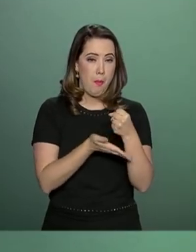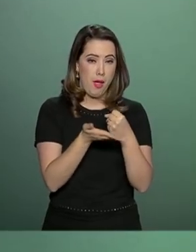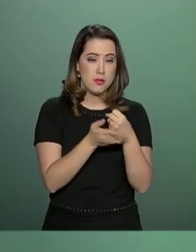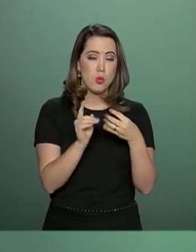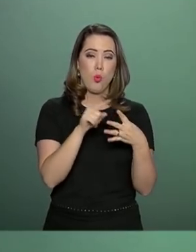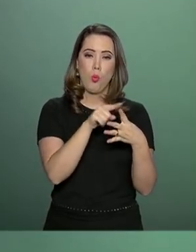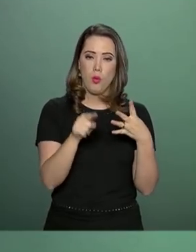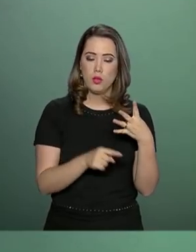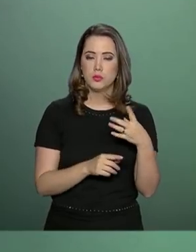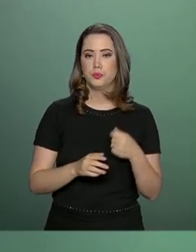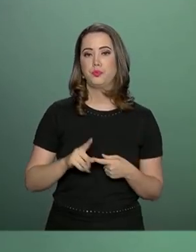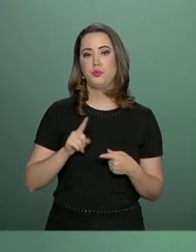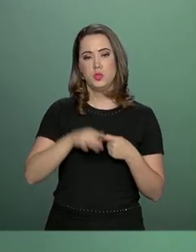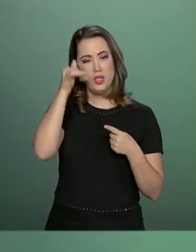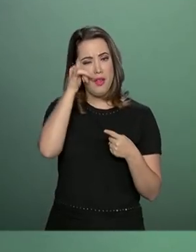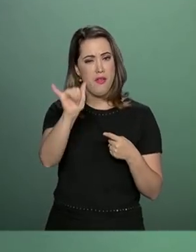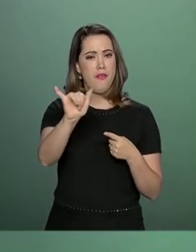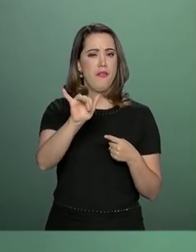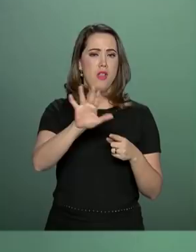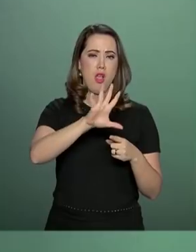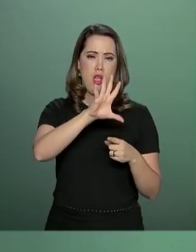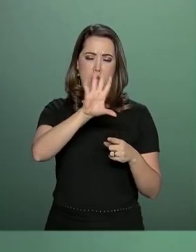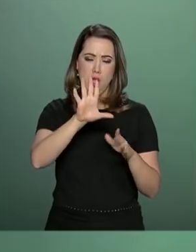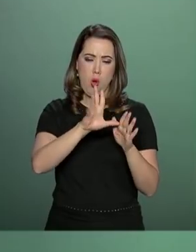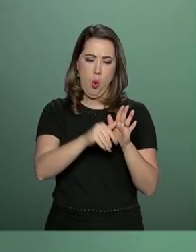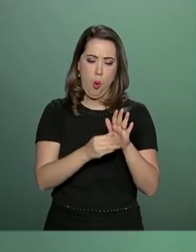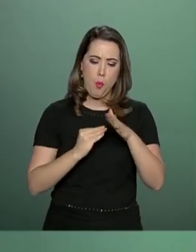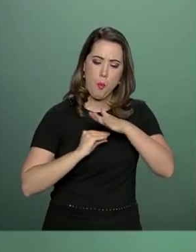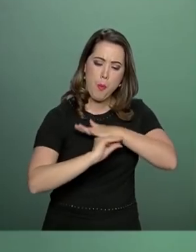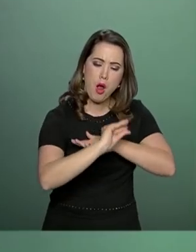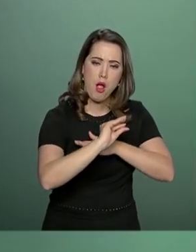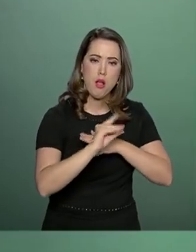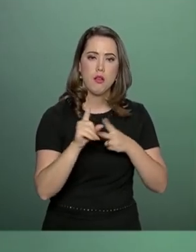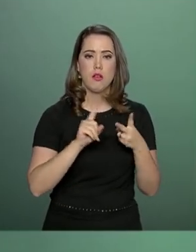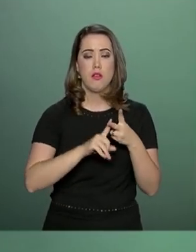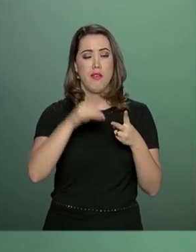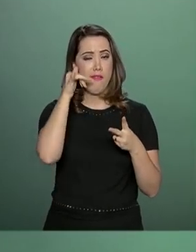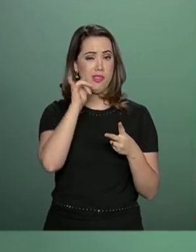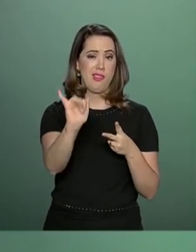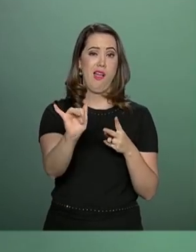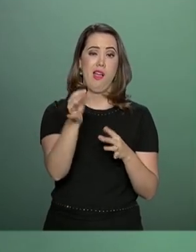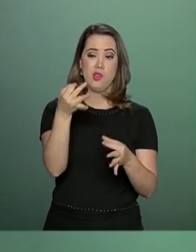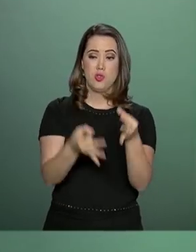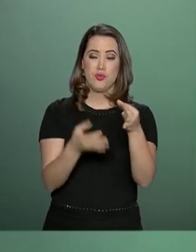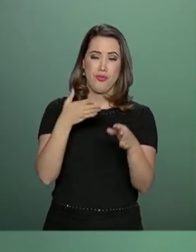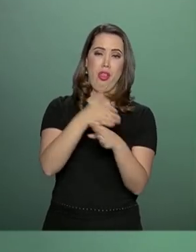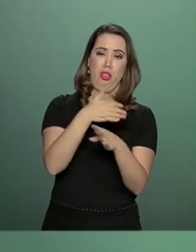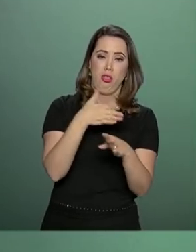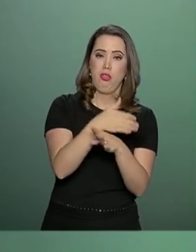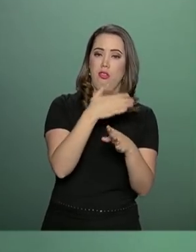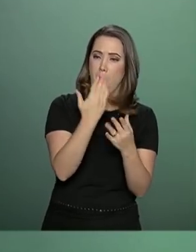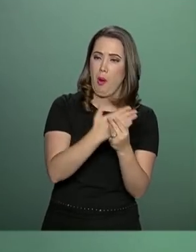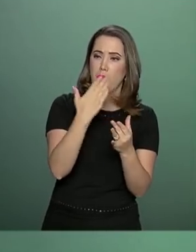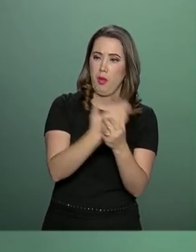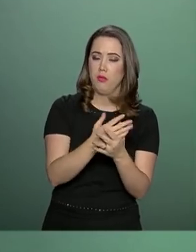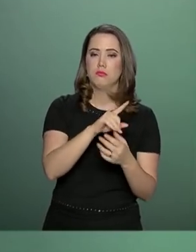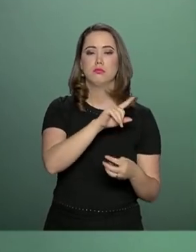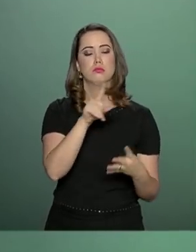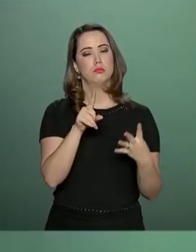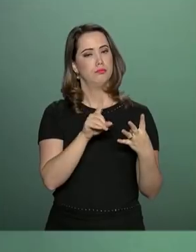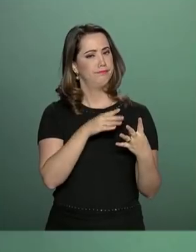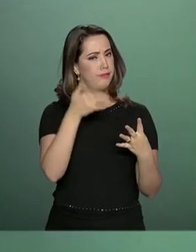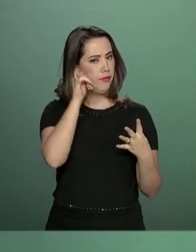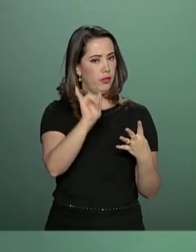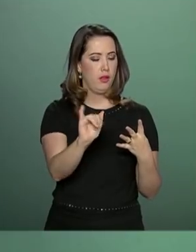às fraudes e redução das ações judiciais. Modernização do processo de cobrança